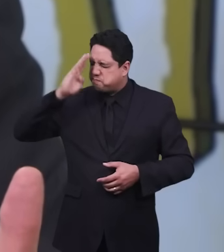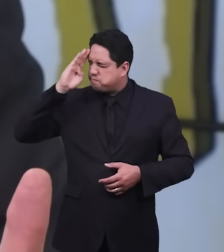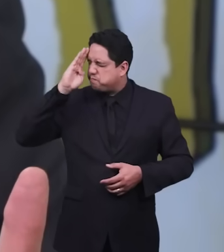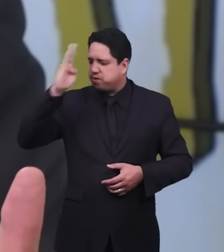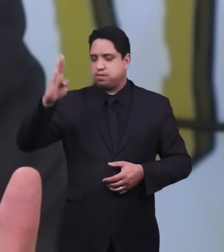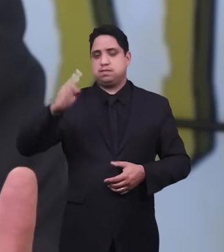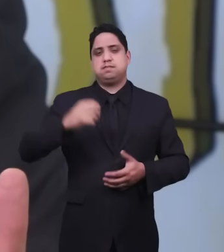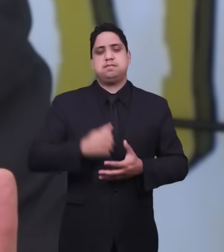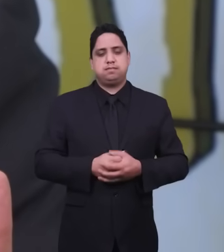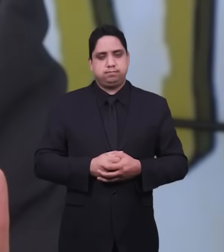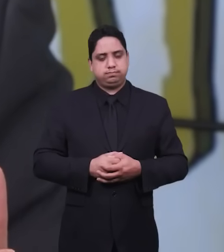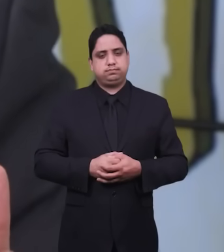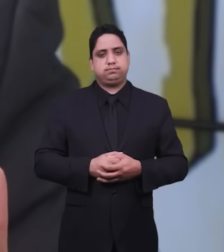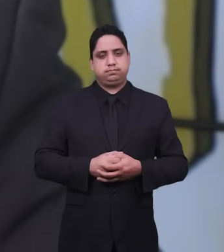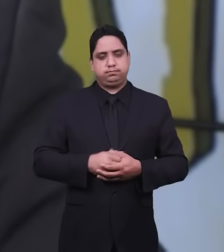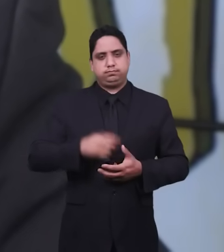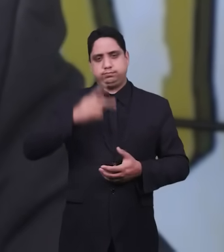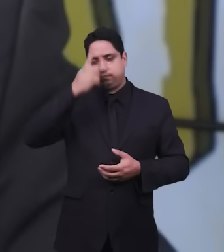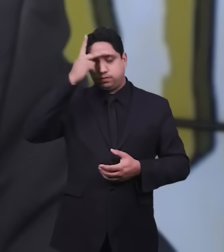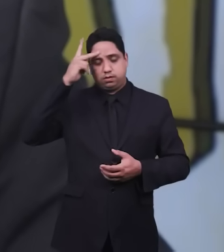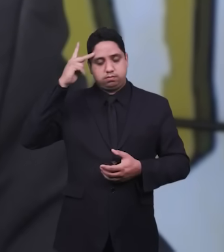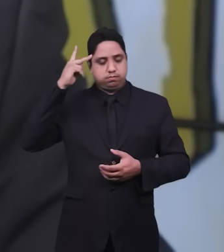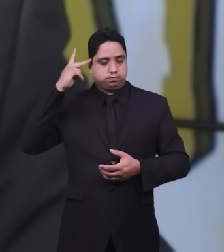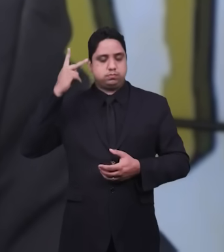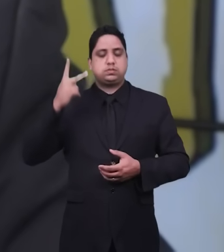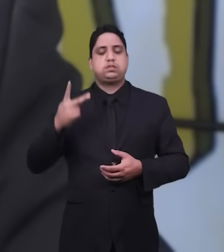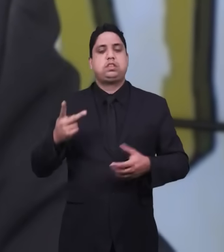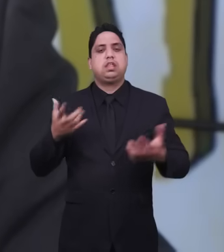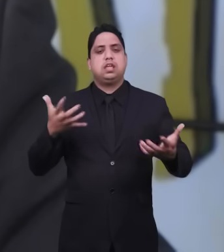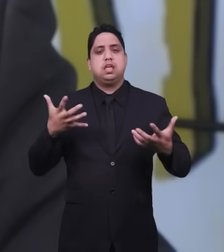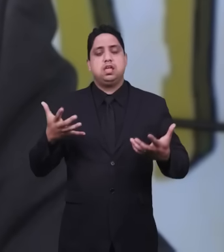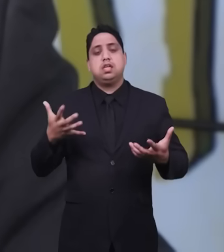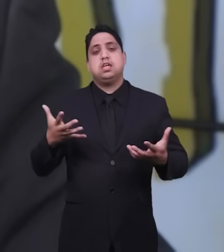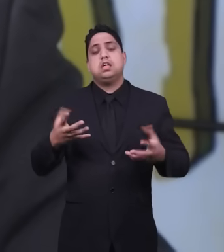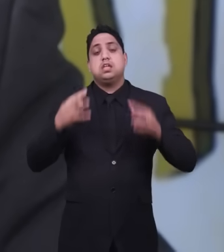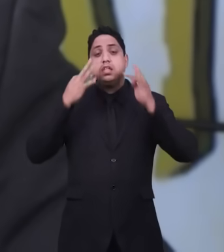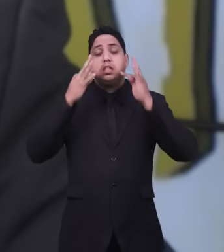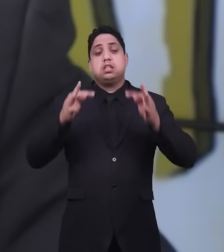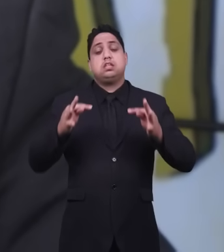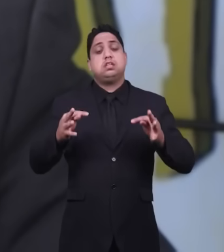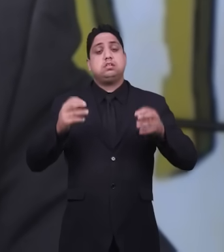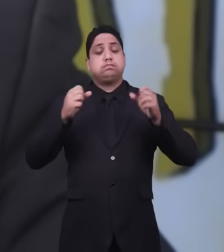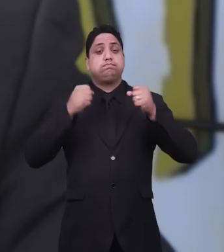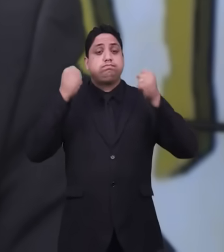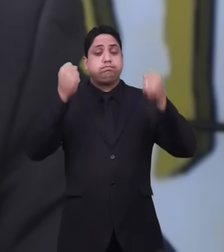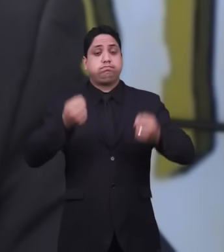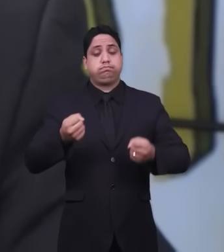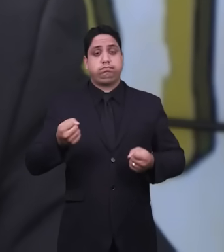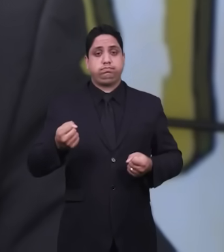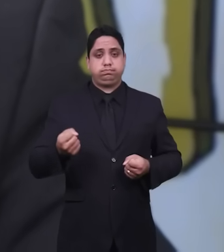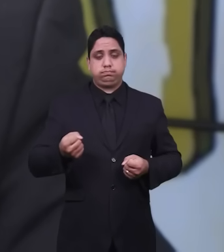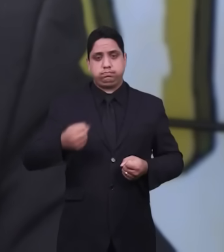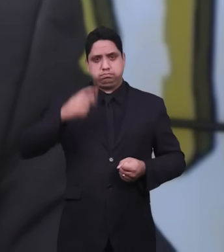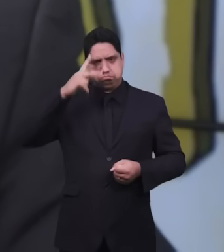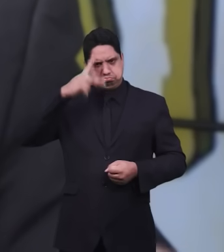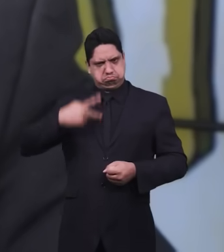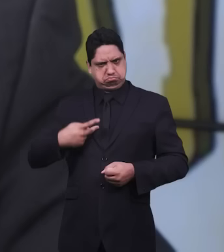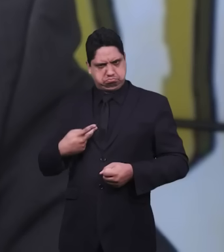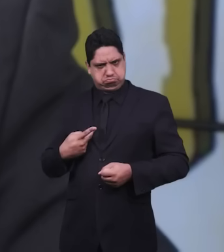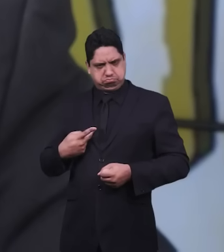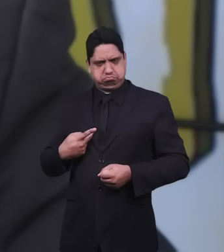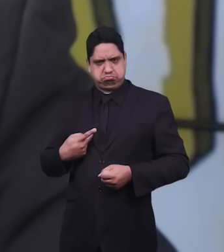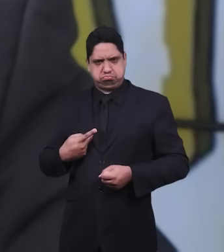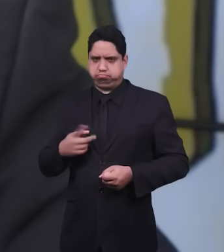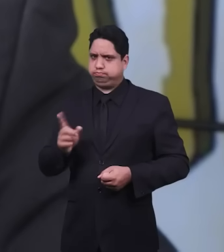na vida do homem que quer testemunhar o poder. Testemunhar o poder como? Não é o poder nosso, não é aquilo que nós falamos,